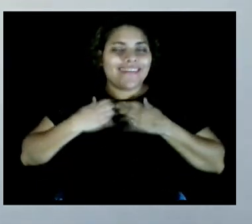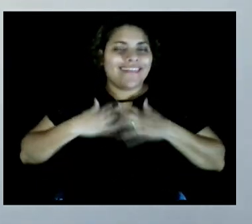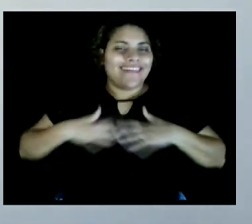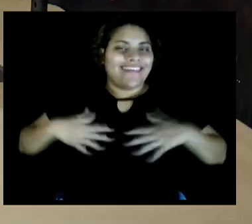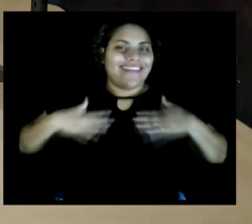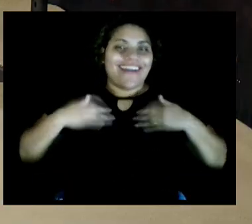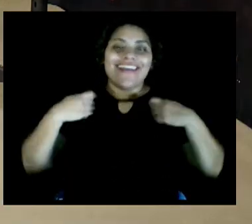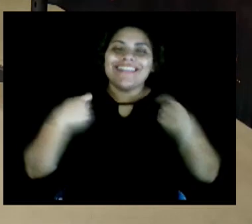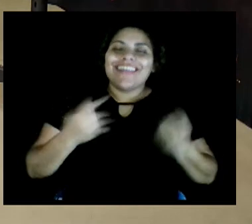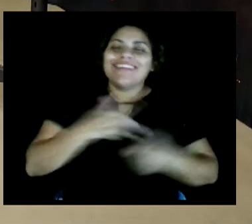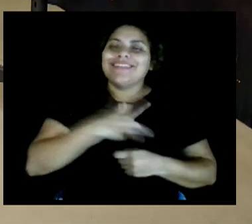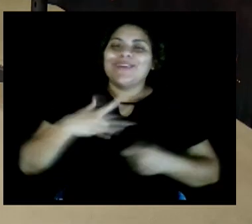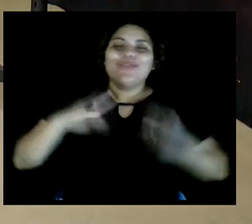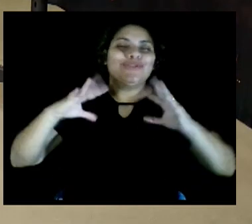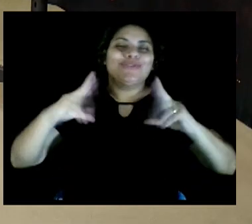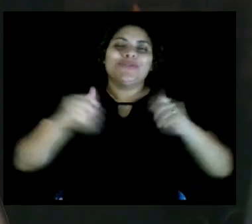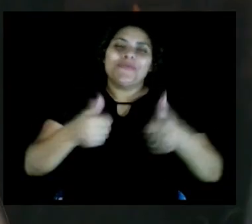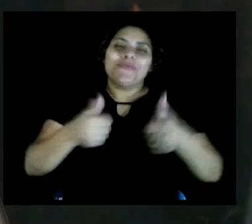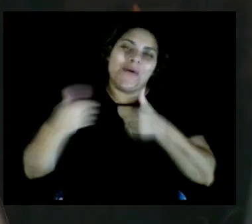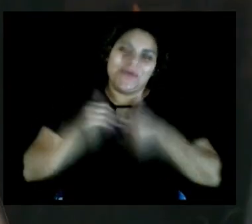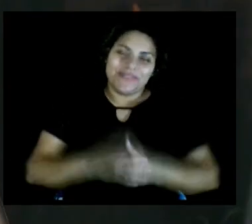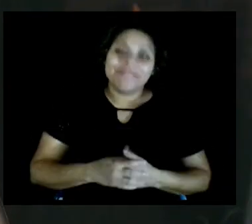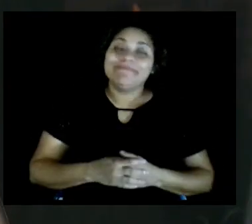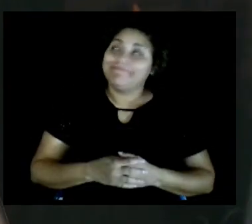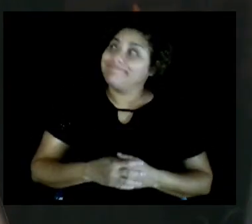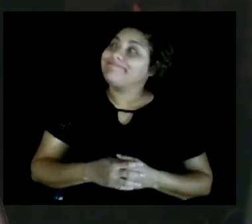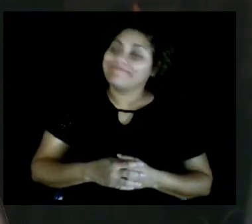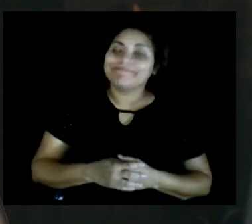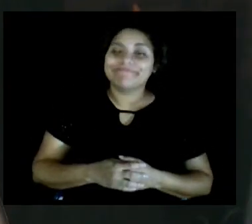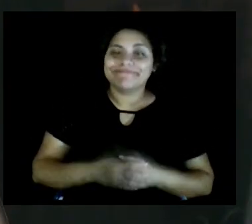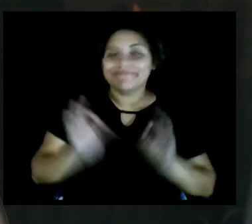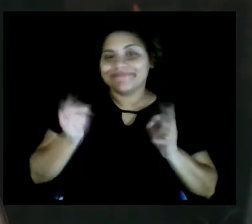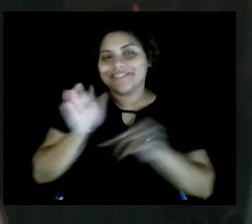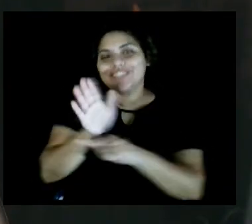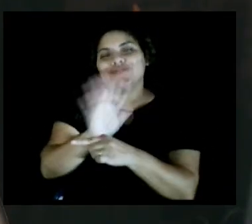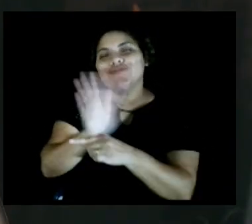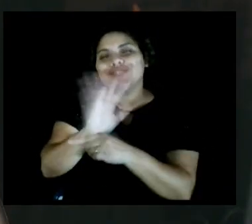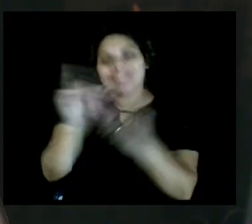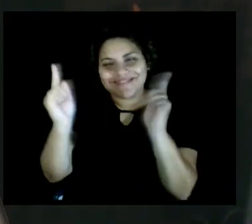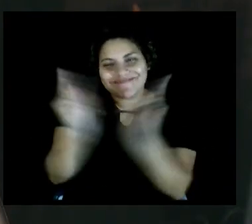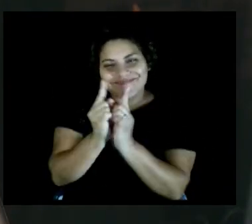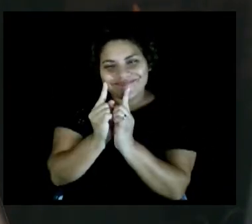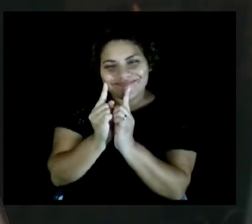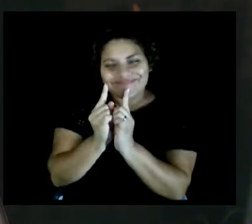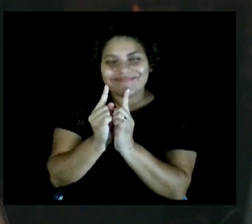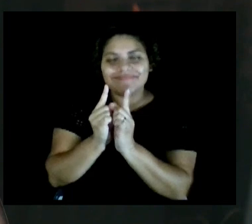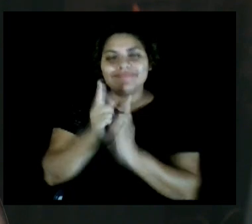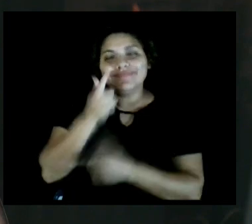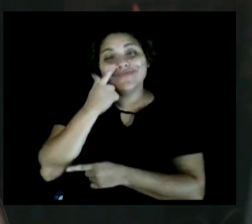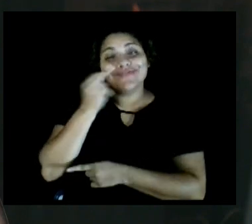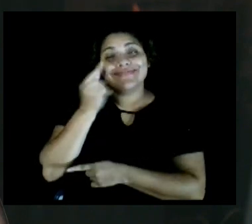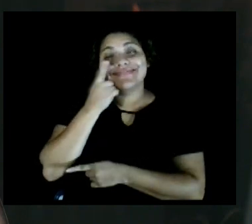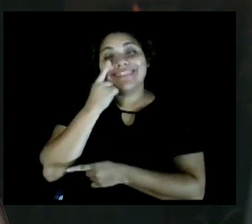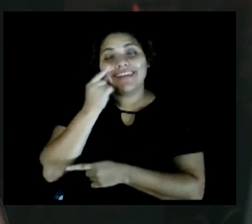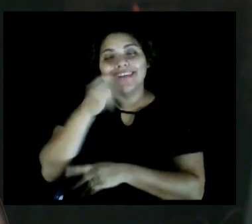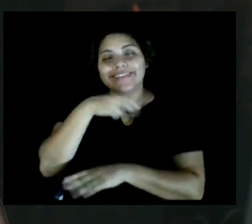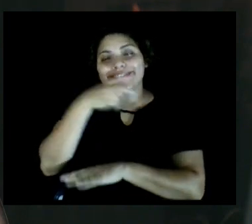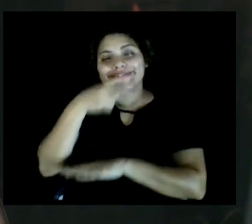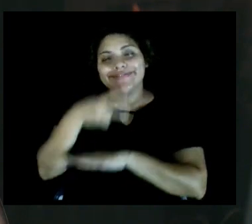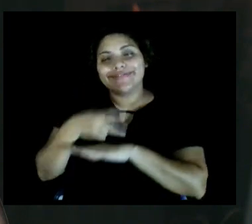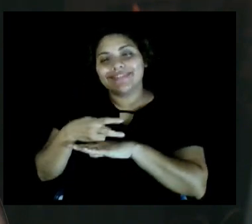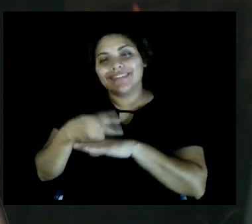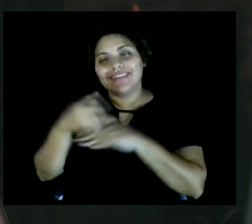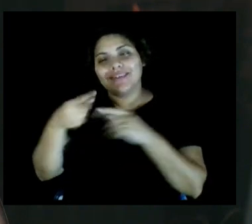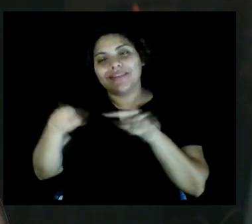todo. Exatamente. Agora, esse videozinho, né, do gato e curtindo o